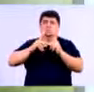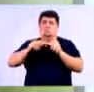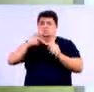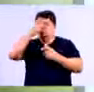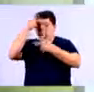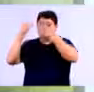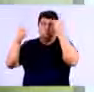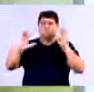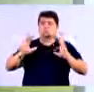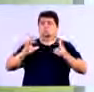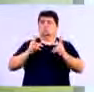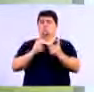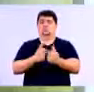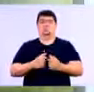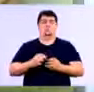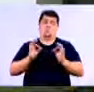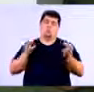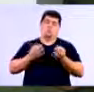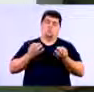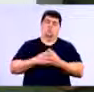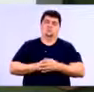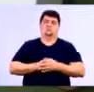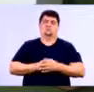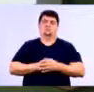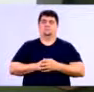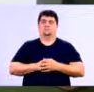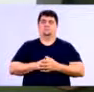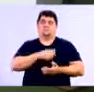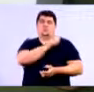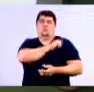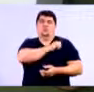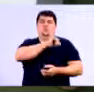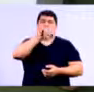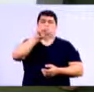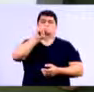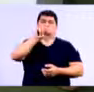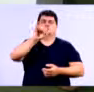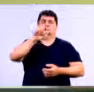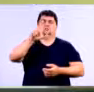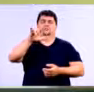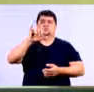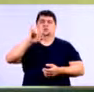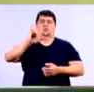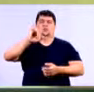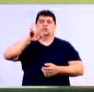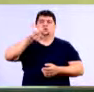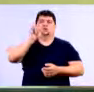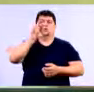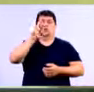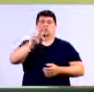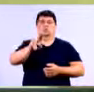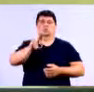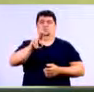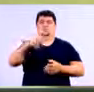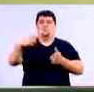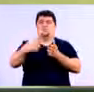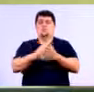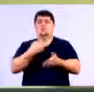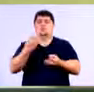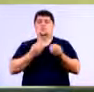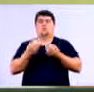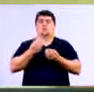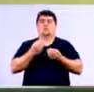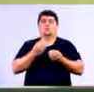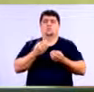nesse período. Ótimo, professor. Professor, a aluna Gilzilene, do Polo de Jaru, está perguntando, quando uma pessoa